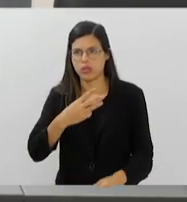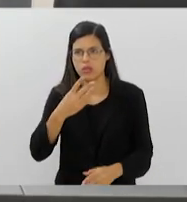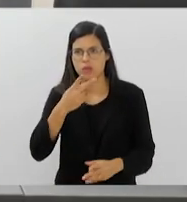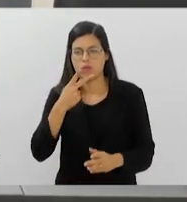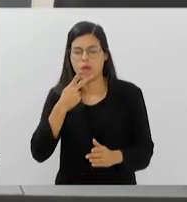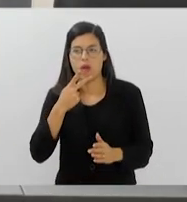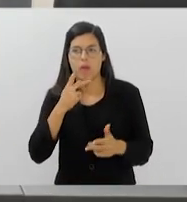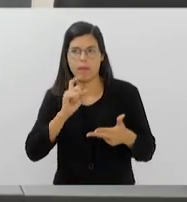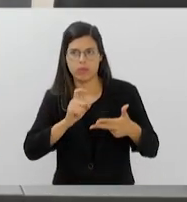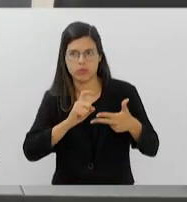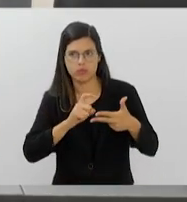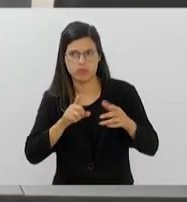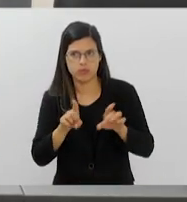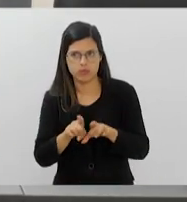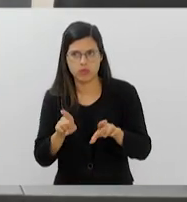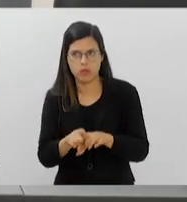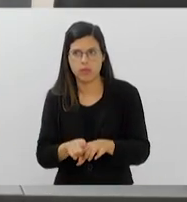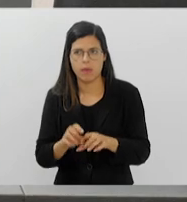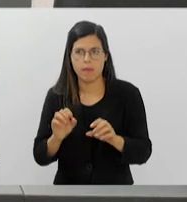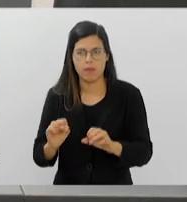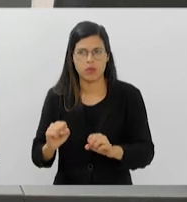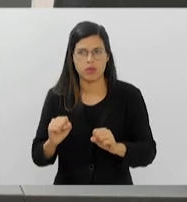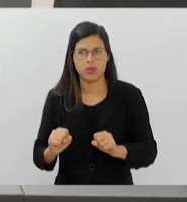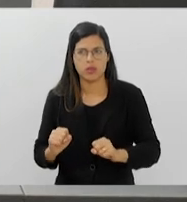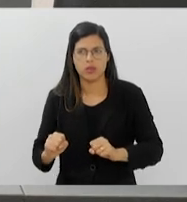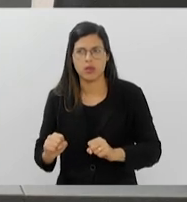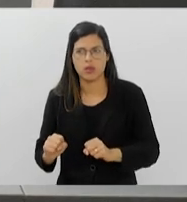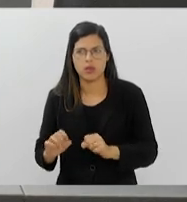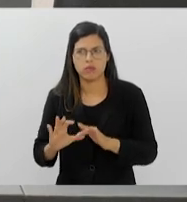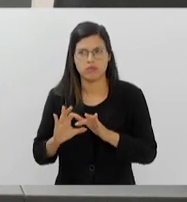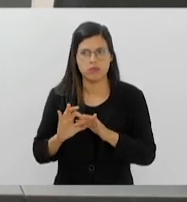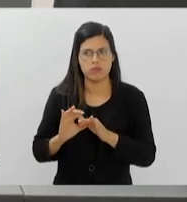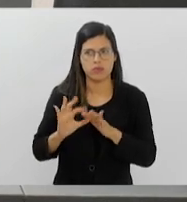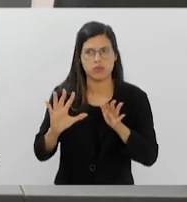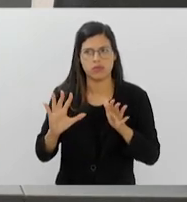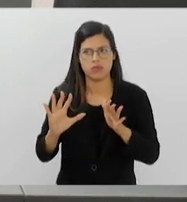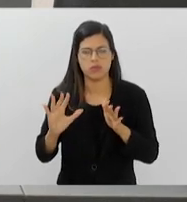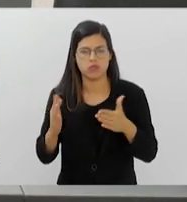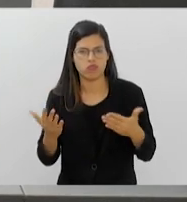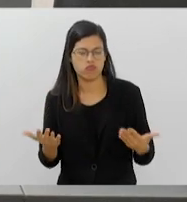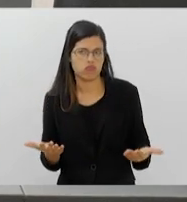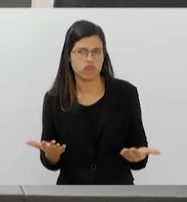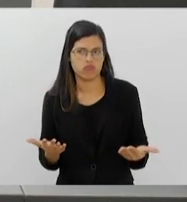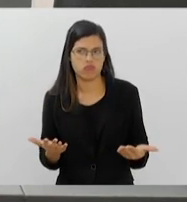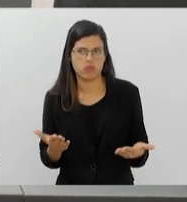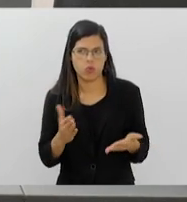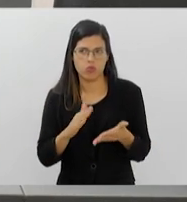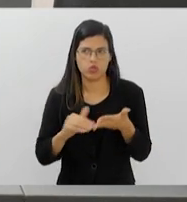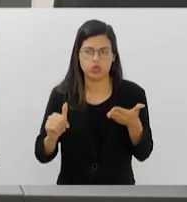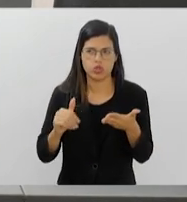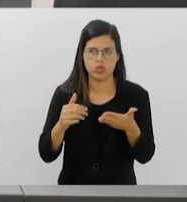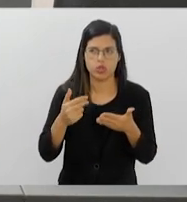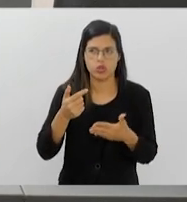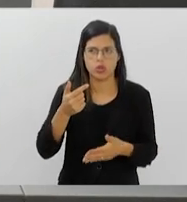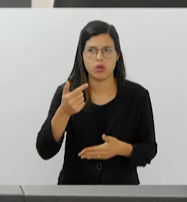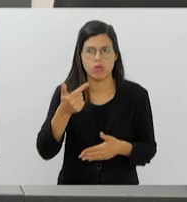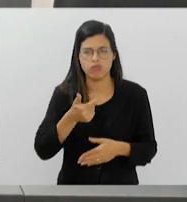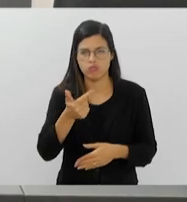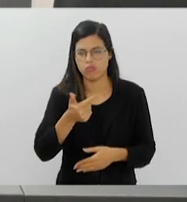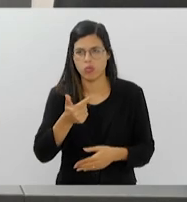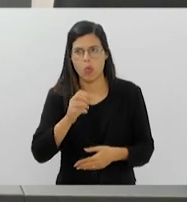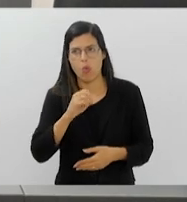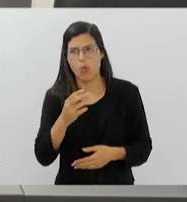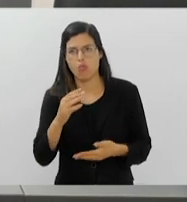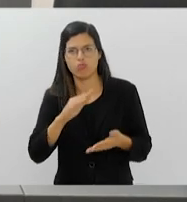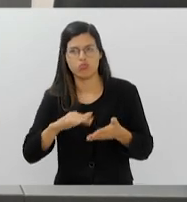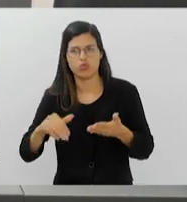poderá estabelecer. Ele cria um autorizativo aqui numa redação meio atípica. Ou suprime o 2, ou suprime o 2 e 3, ou